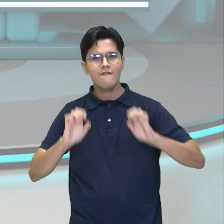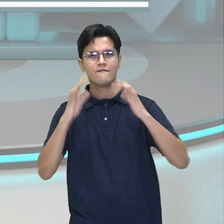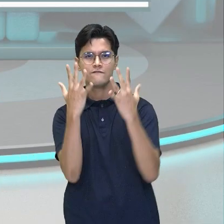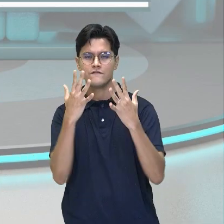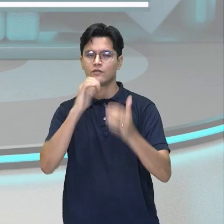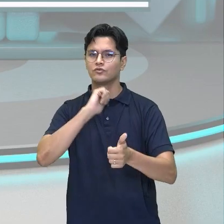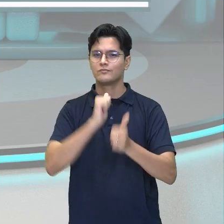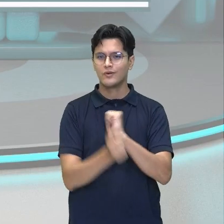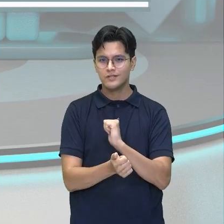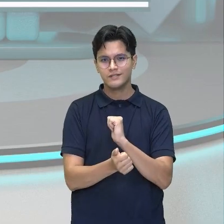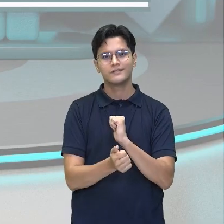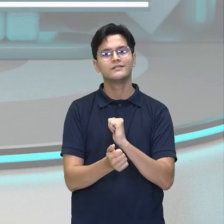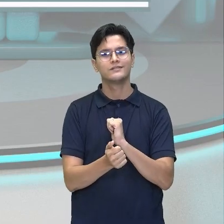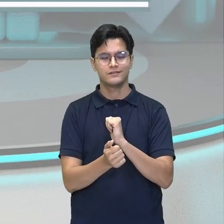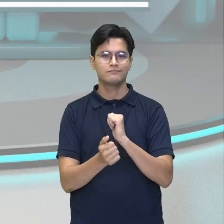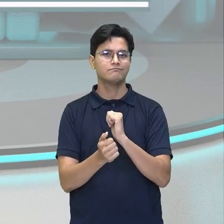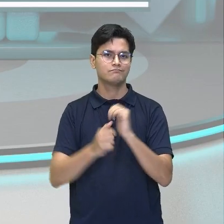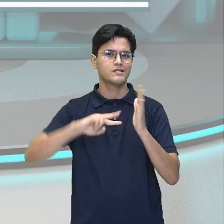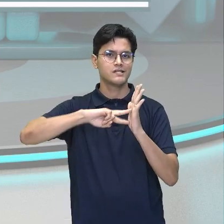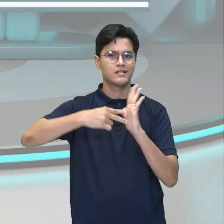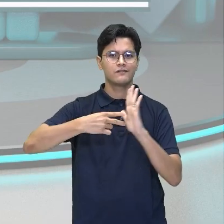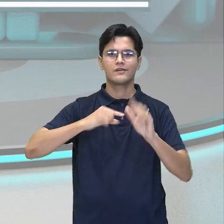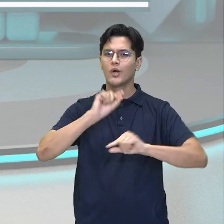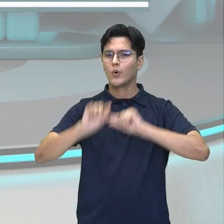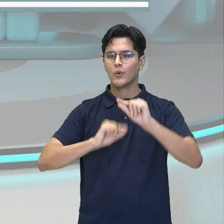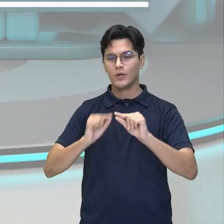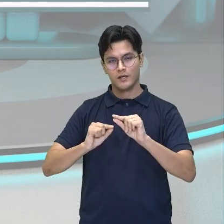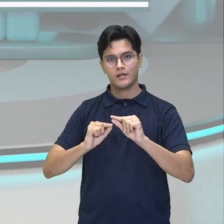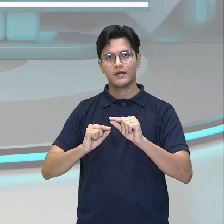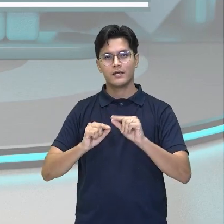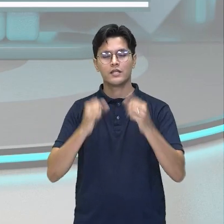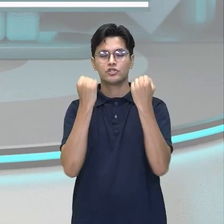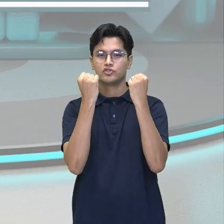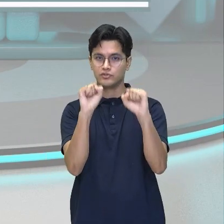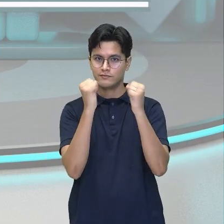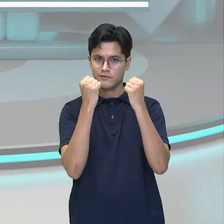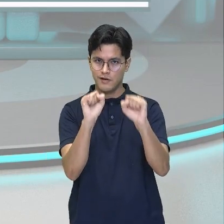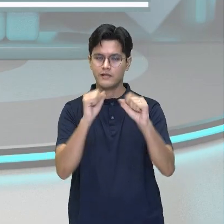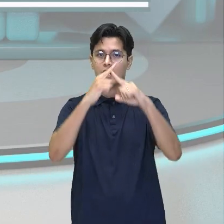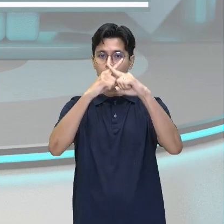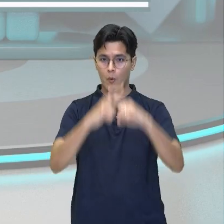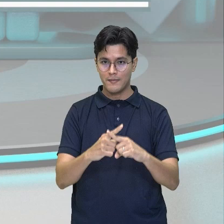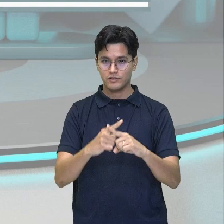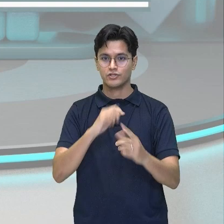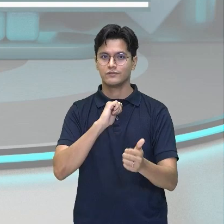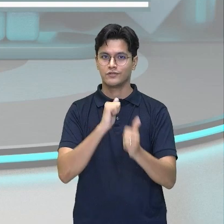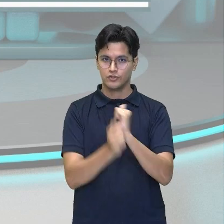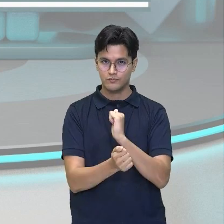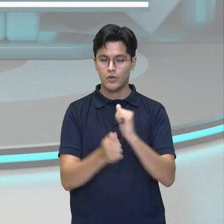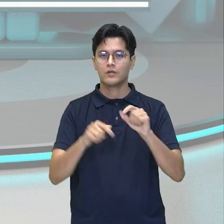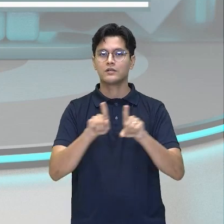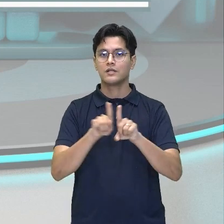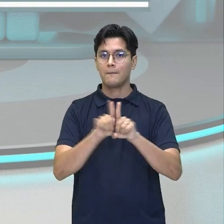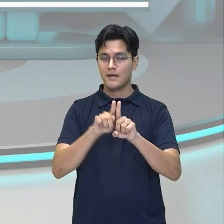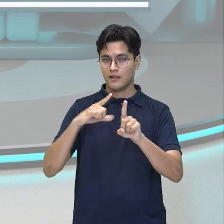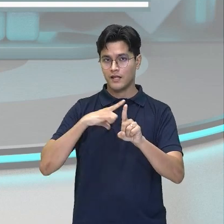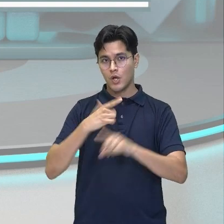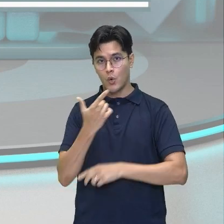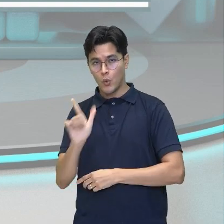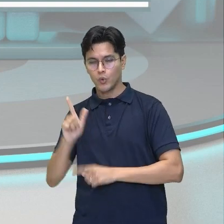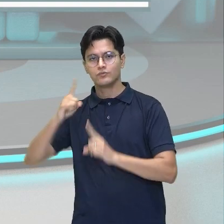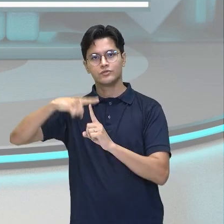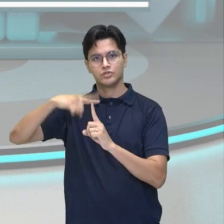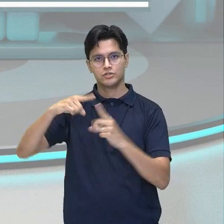ou seja, uma ginástica competitiva, e a ginástica não competitiva, que traz essa conotação ali